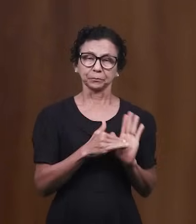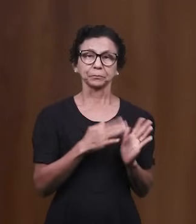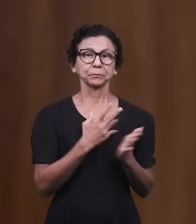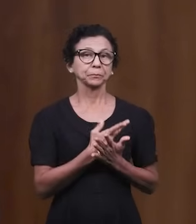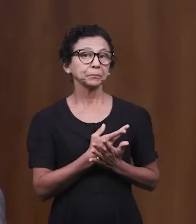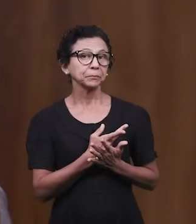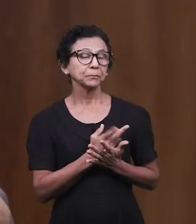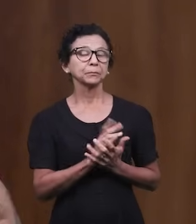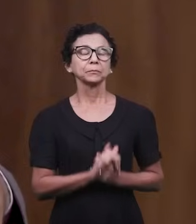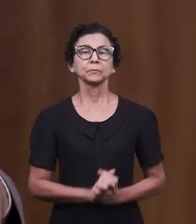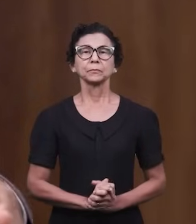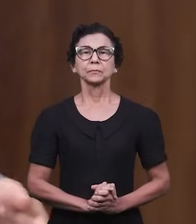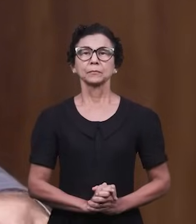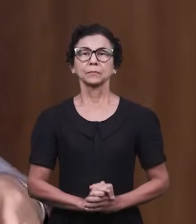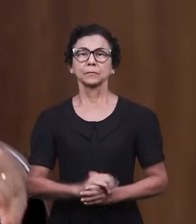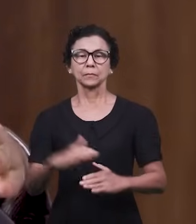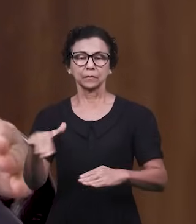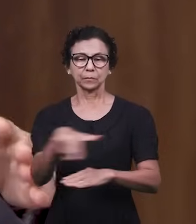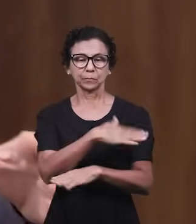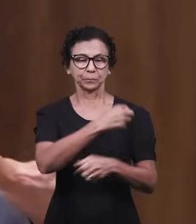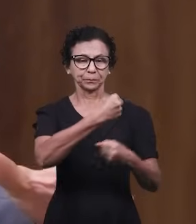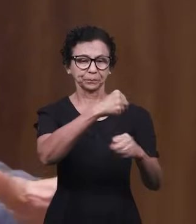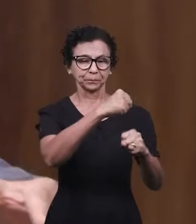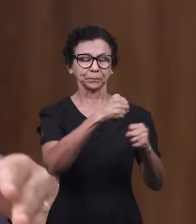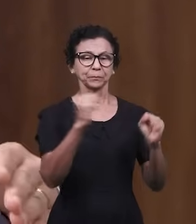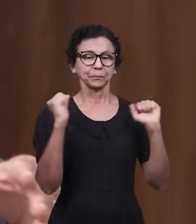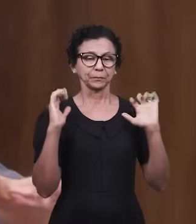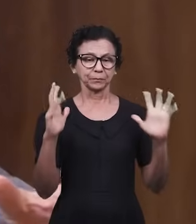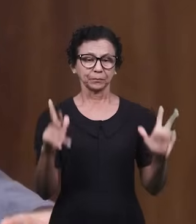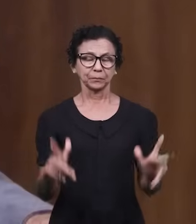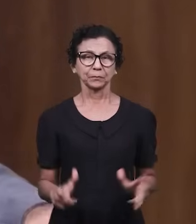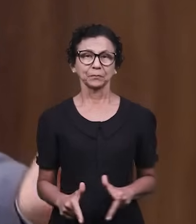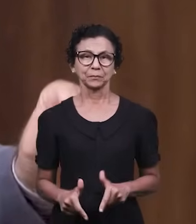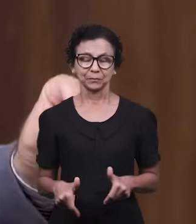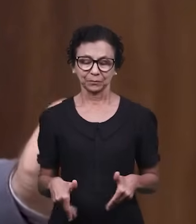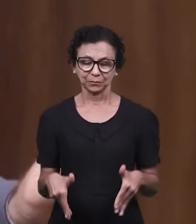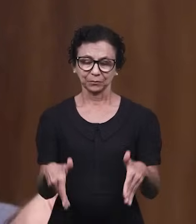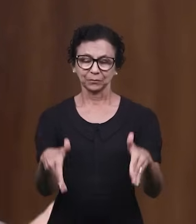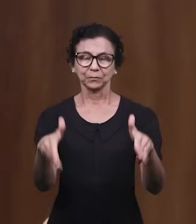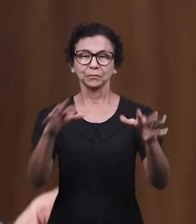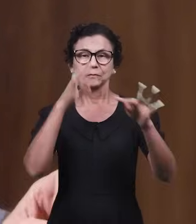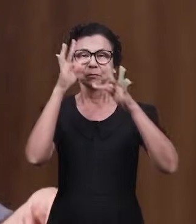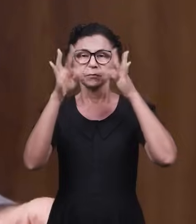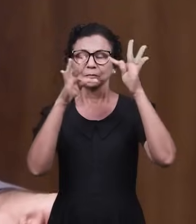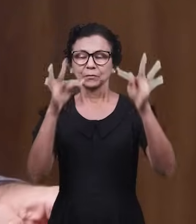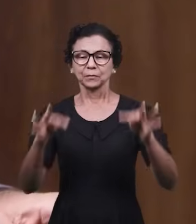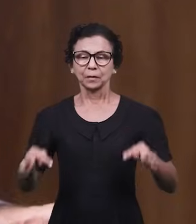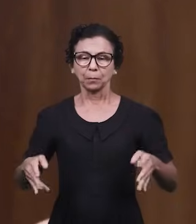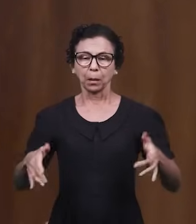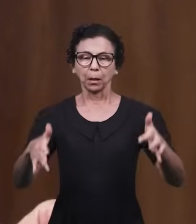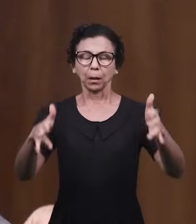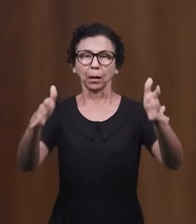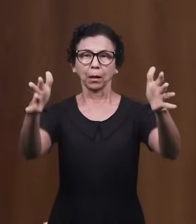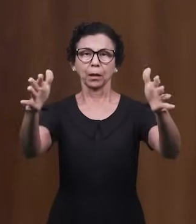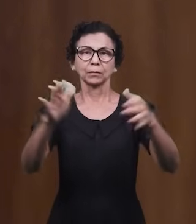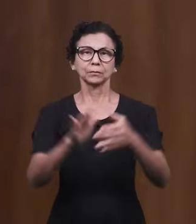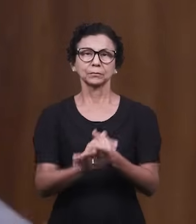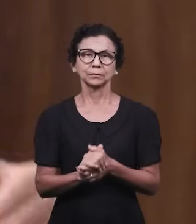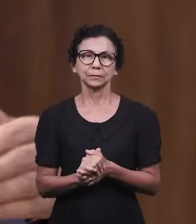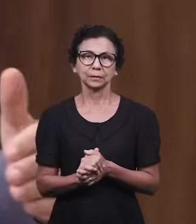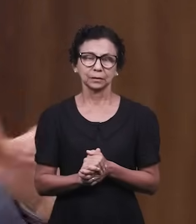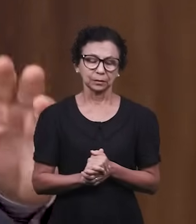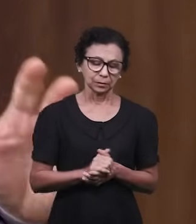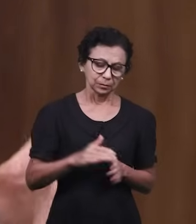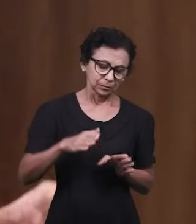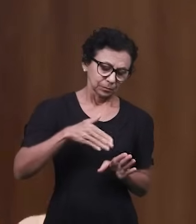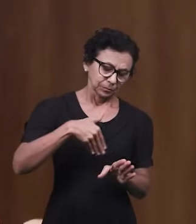acontece? As ruas são limpas, as estradas são enfeitadas, os meios-fios são pintados,